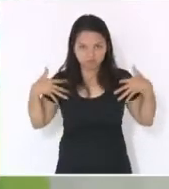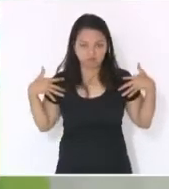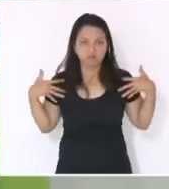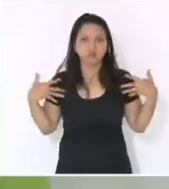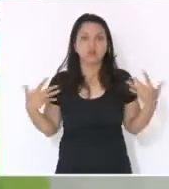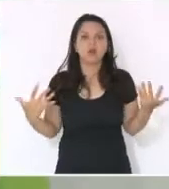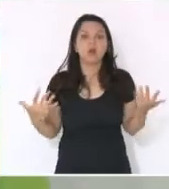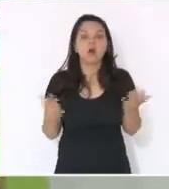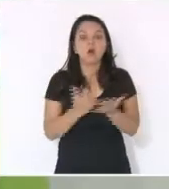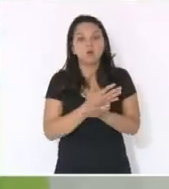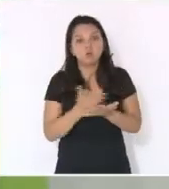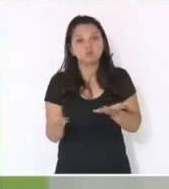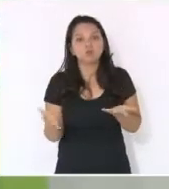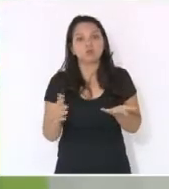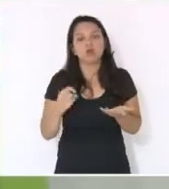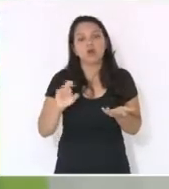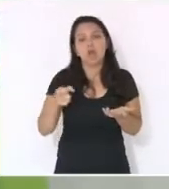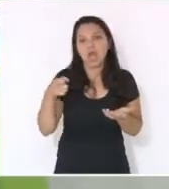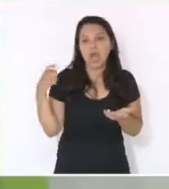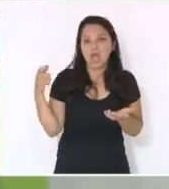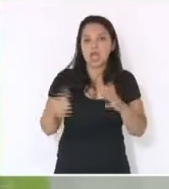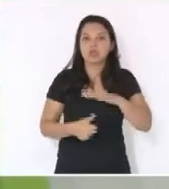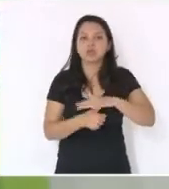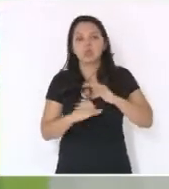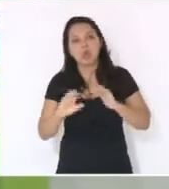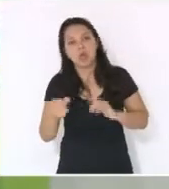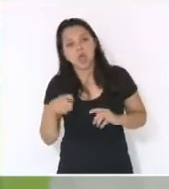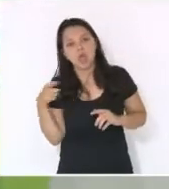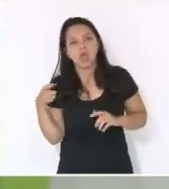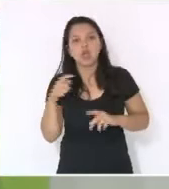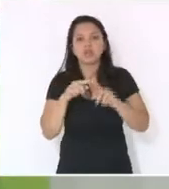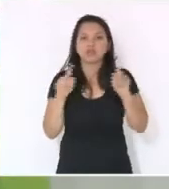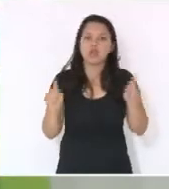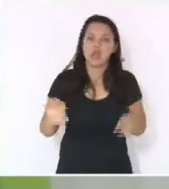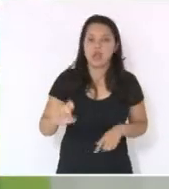elas, ex-reitores, ex-servidores, ex-professores,